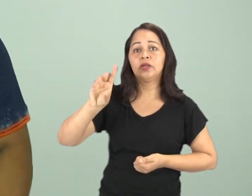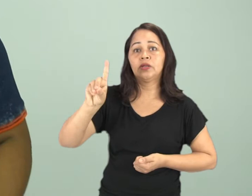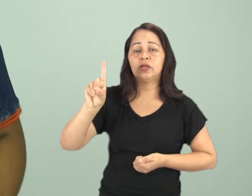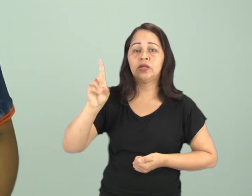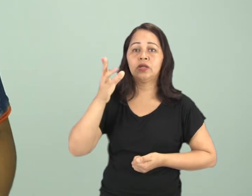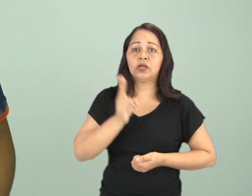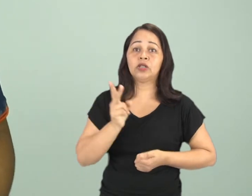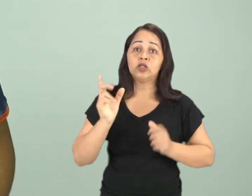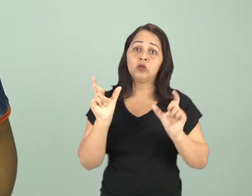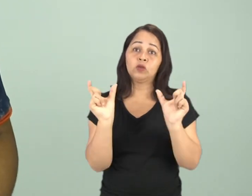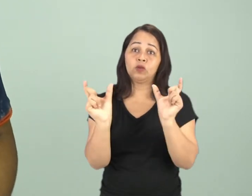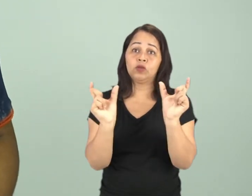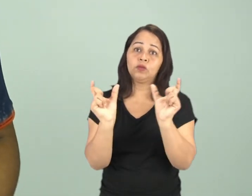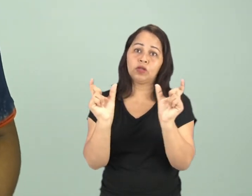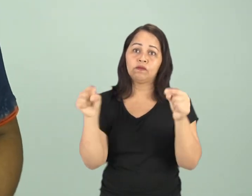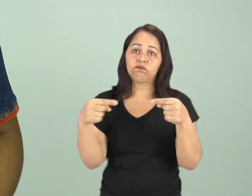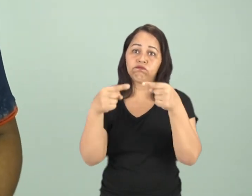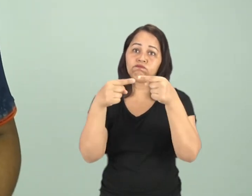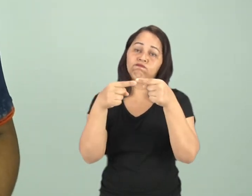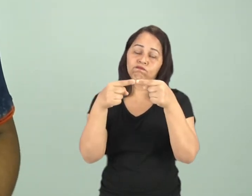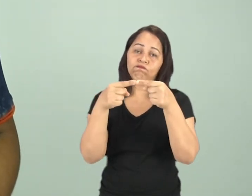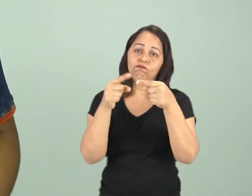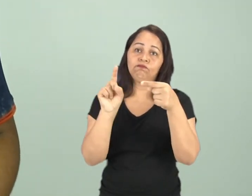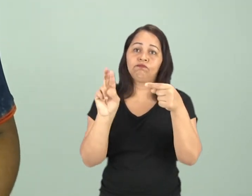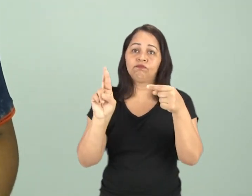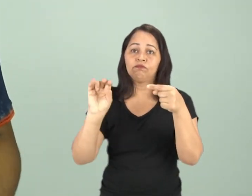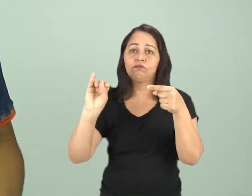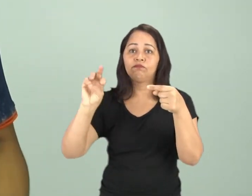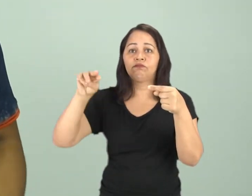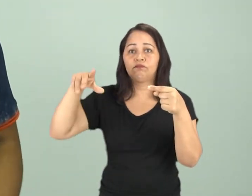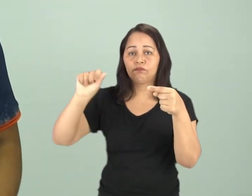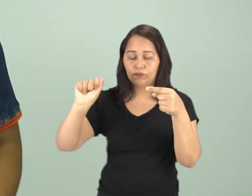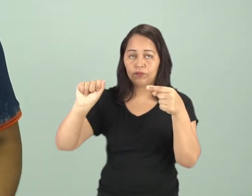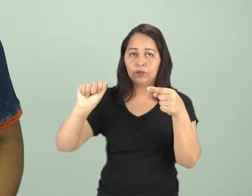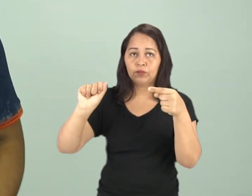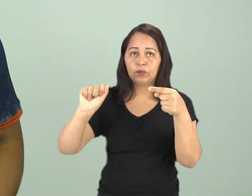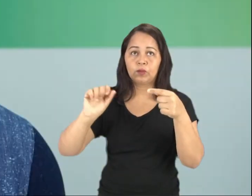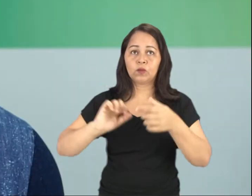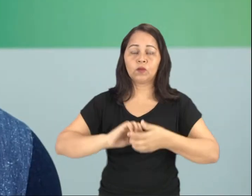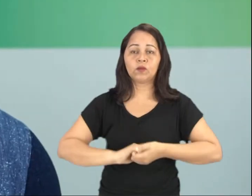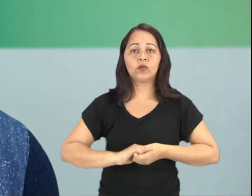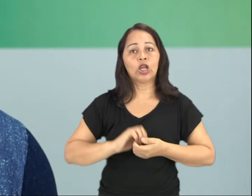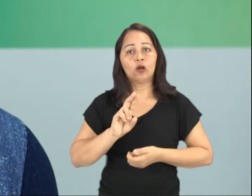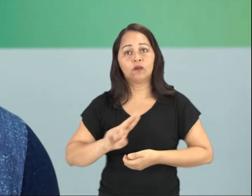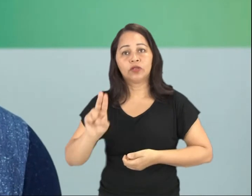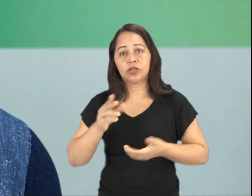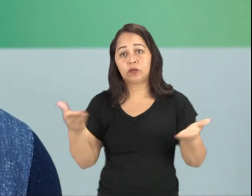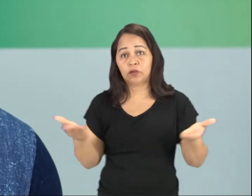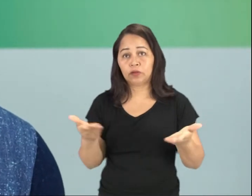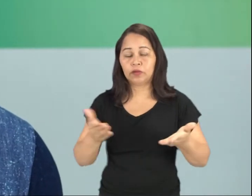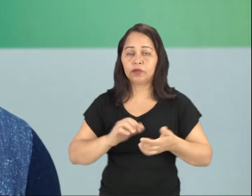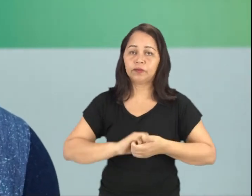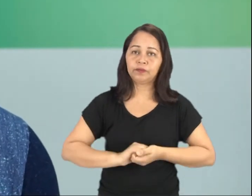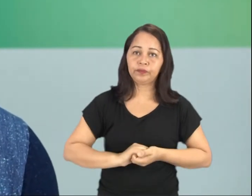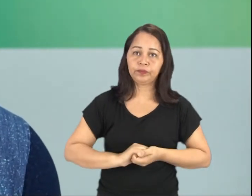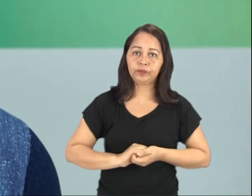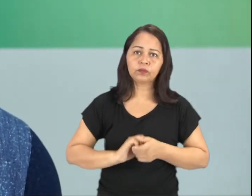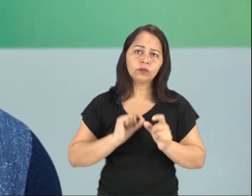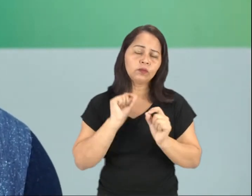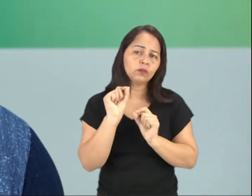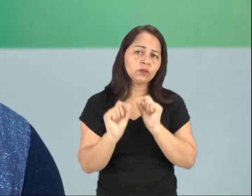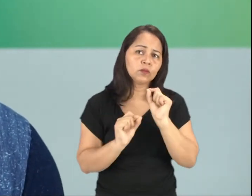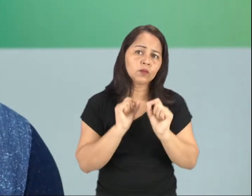quer rimar, se ele não quer rimar, tá bom? Fica que esse aí é o mais utilizado ultimamente. Então, a contagem silábica